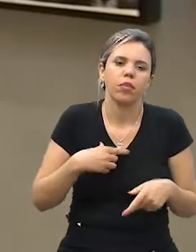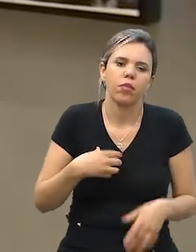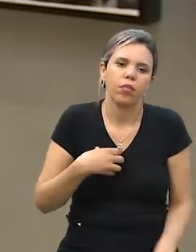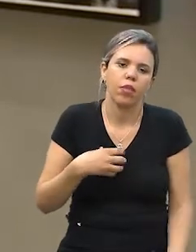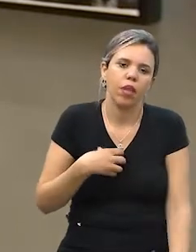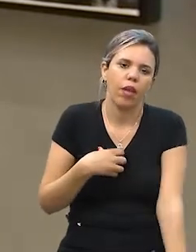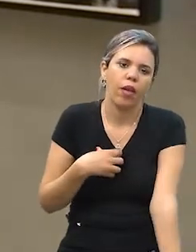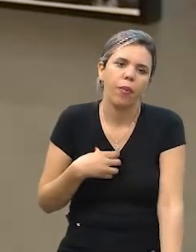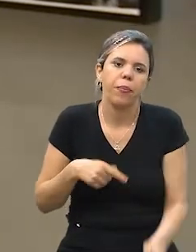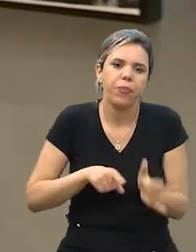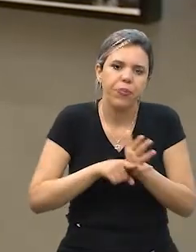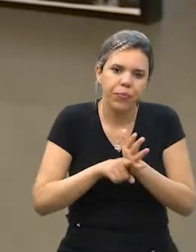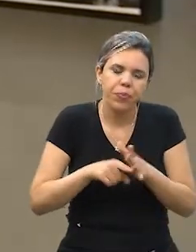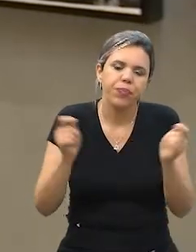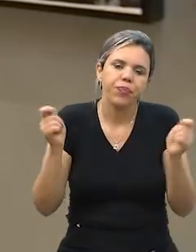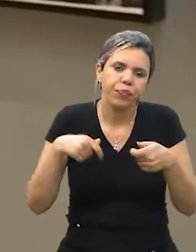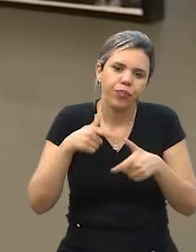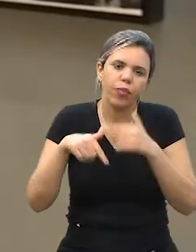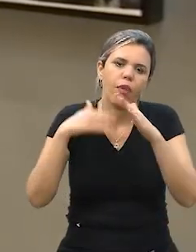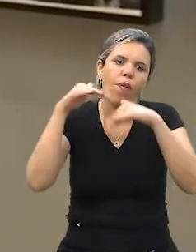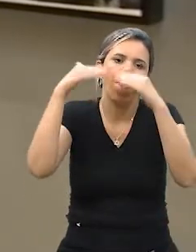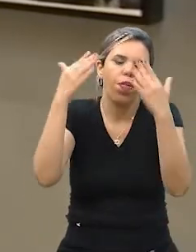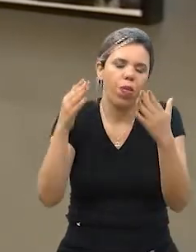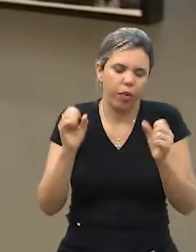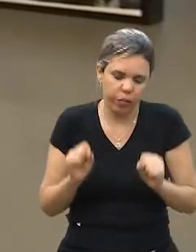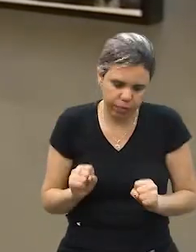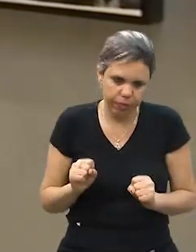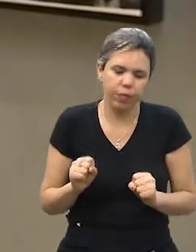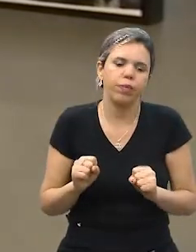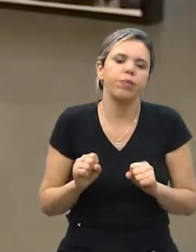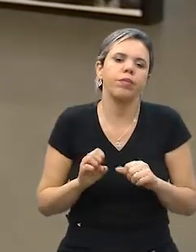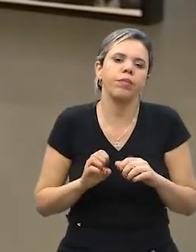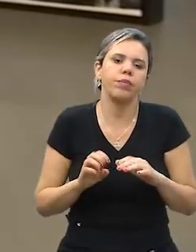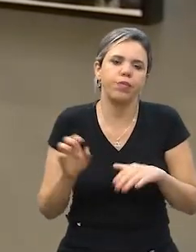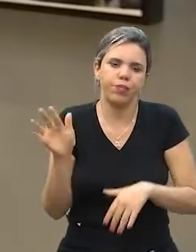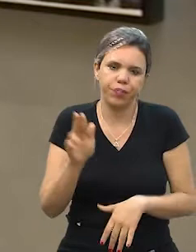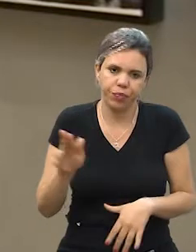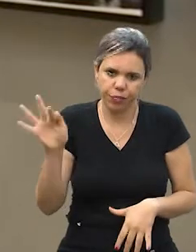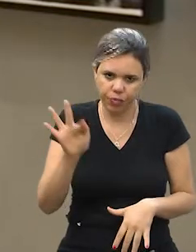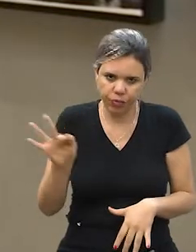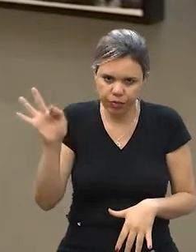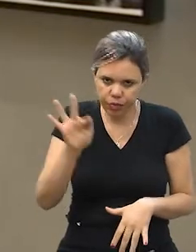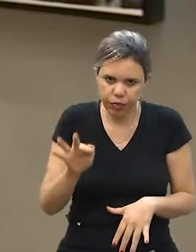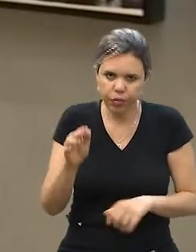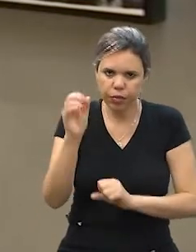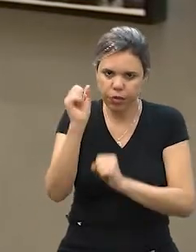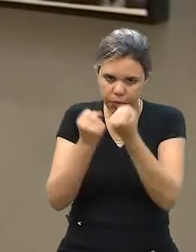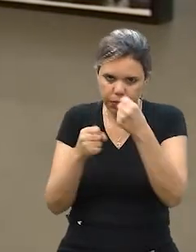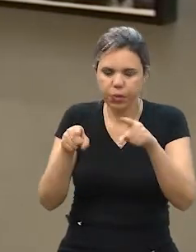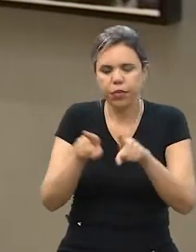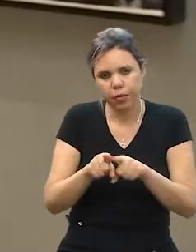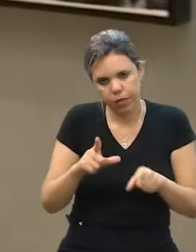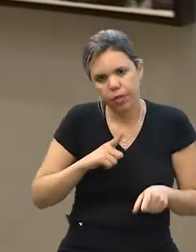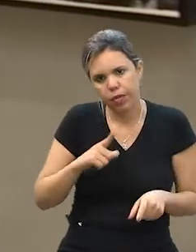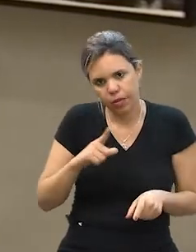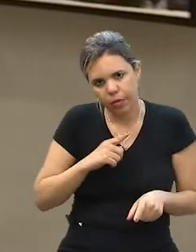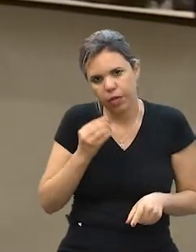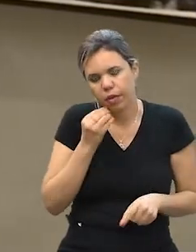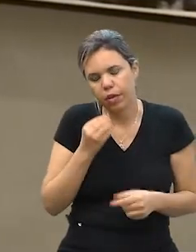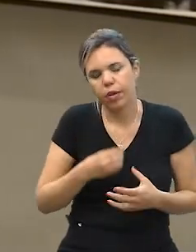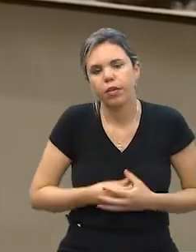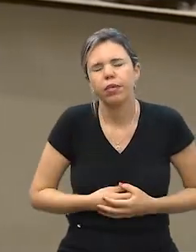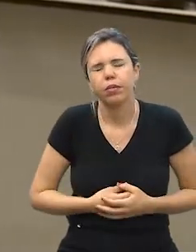tino pesquisador de desenvolvimento, tanto nas universidades como na indústria, existe